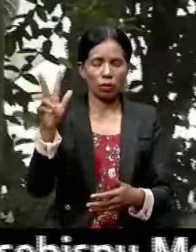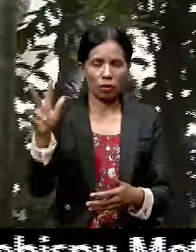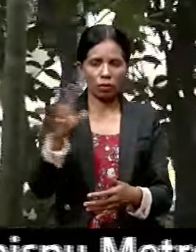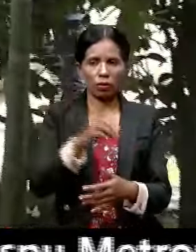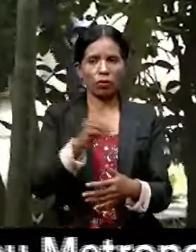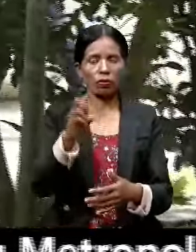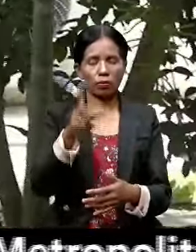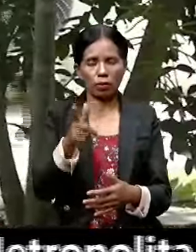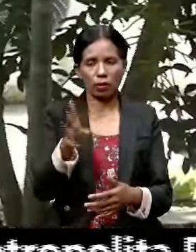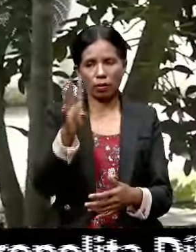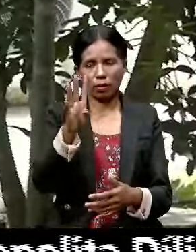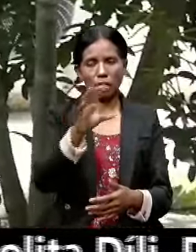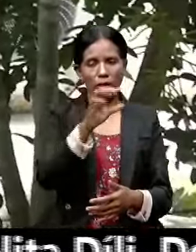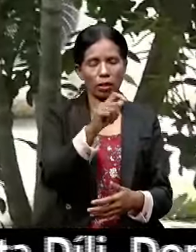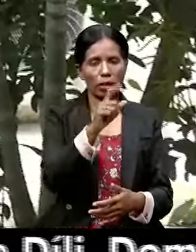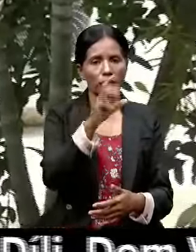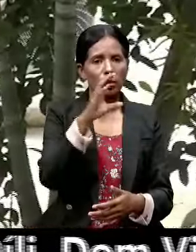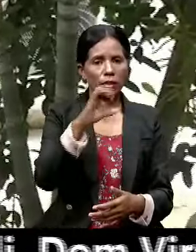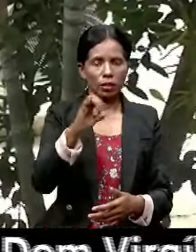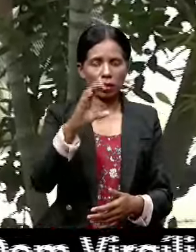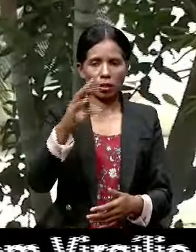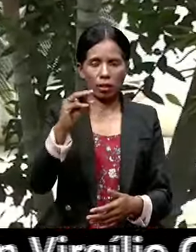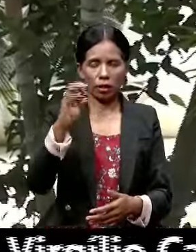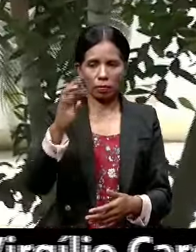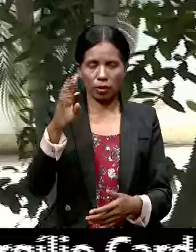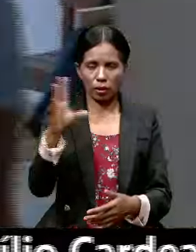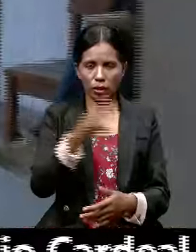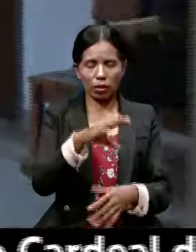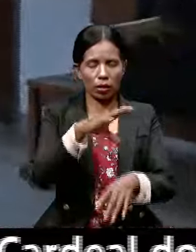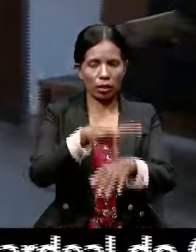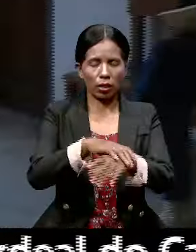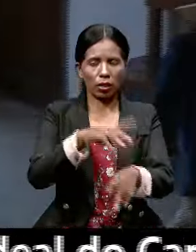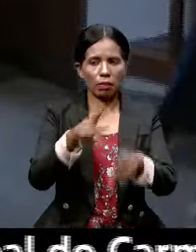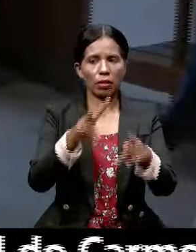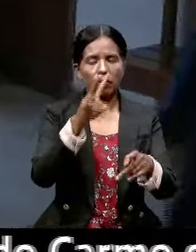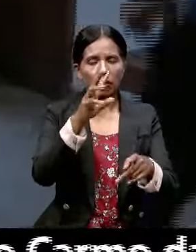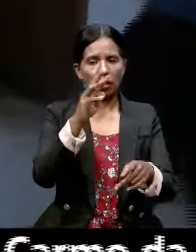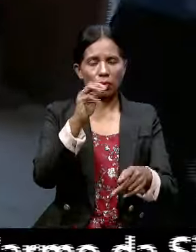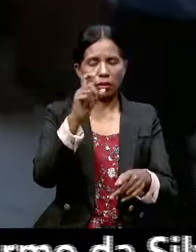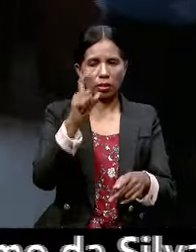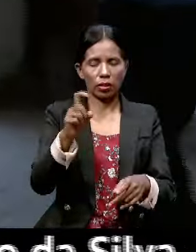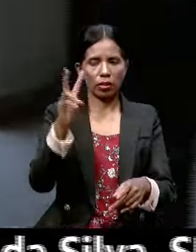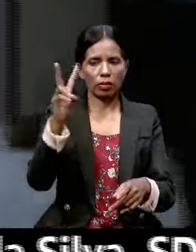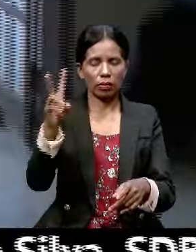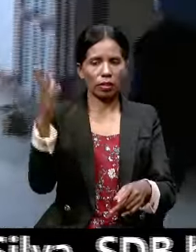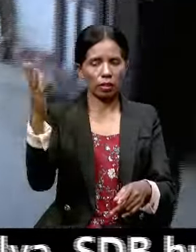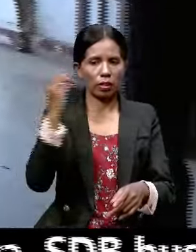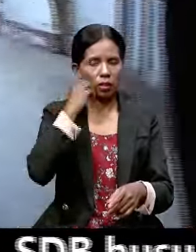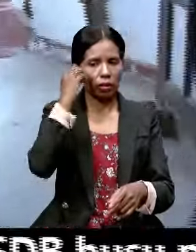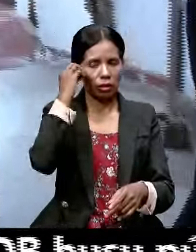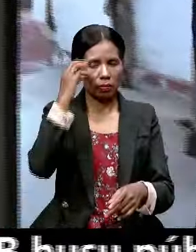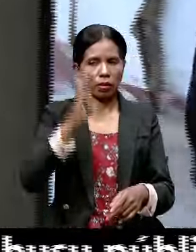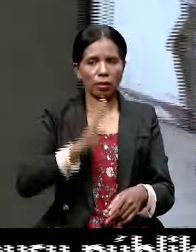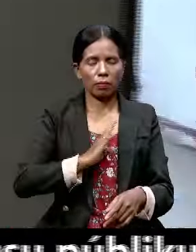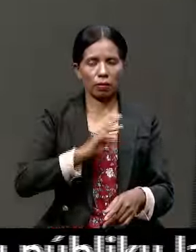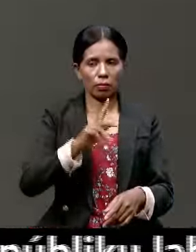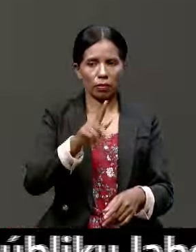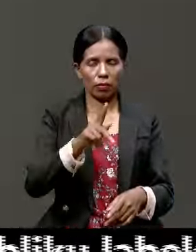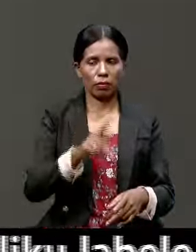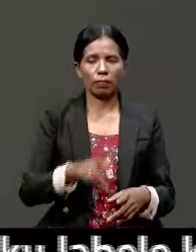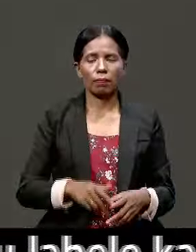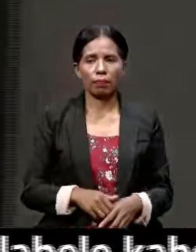Ponto TICMR, o de captura suspeito, o inicial VMCSB, e a minha residência, Bebano. Damian Gonçalves,